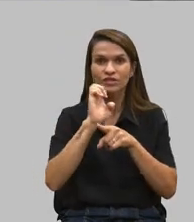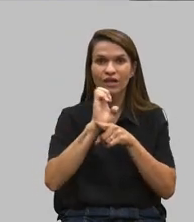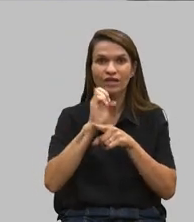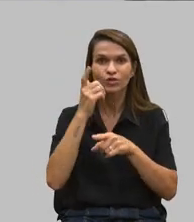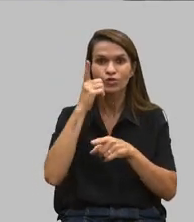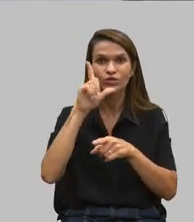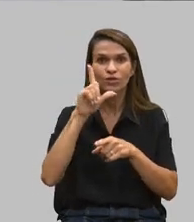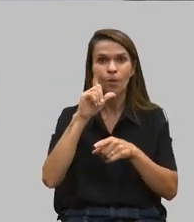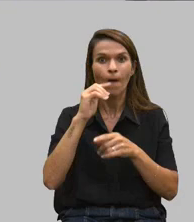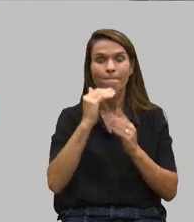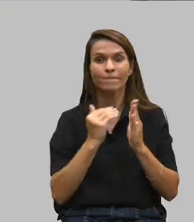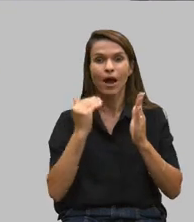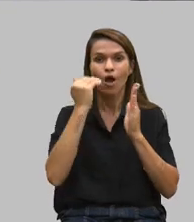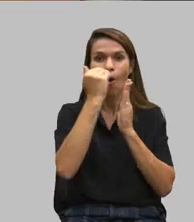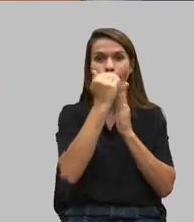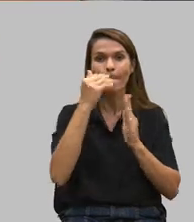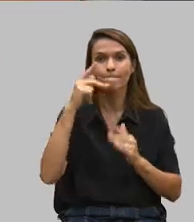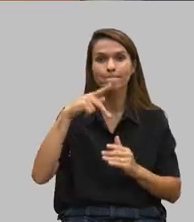isso